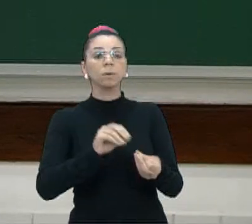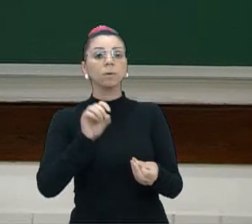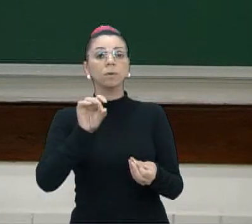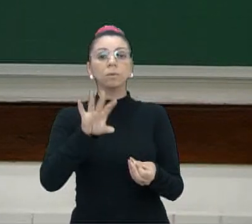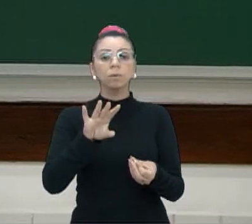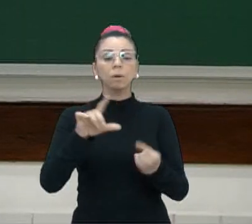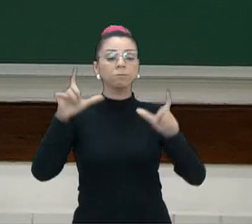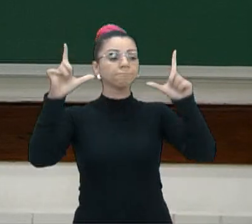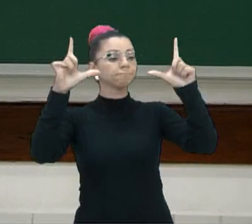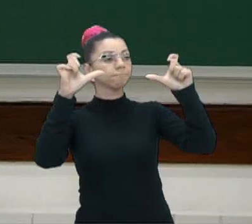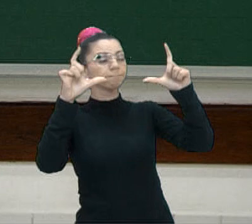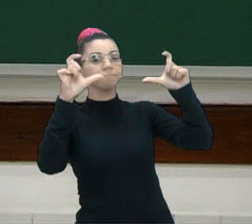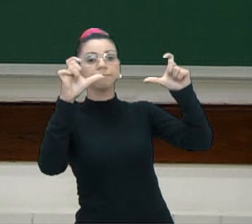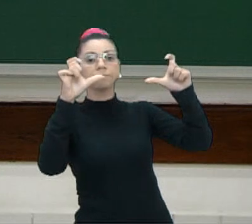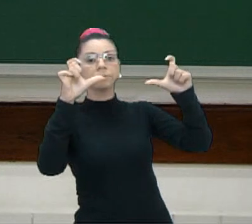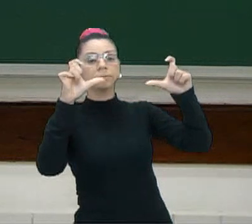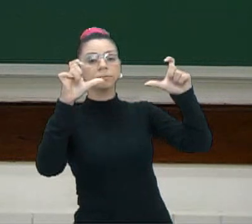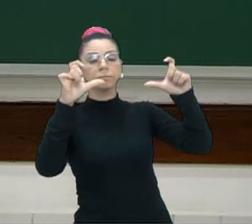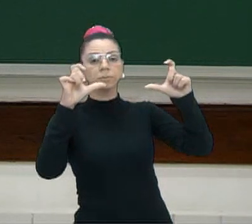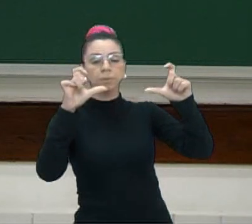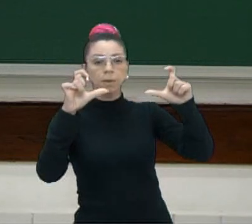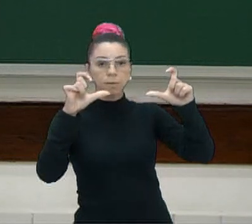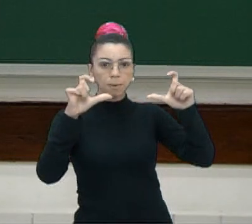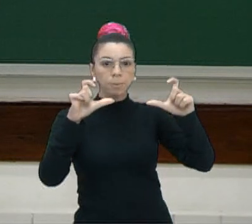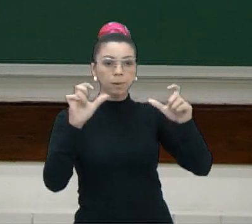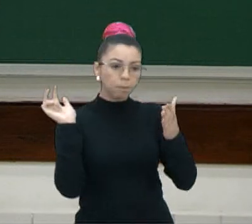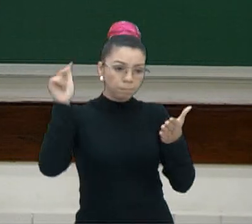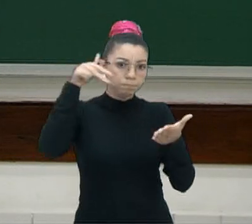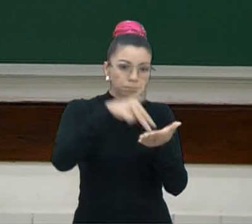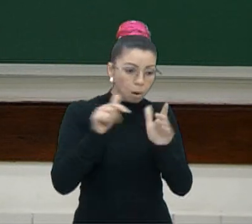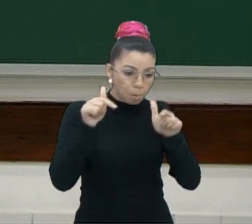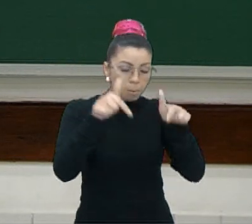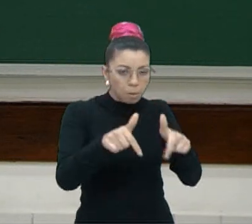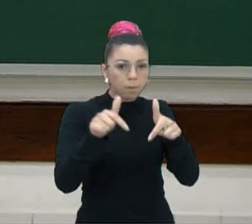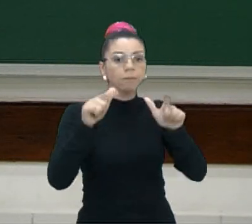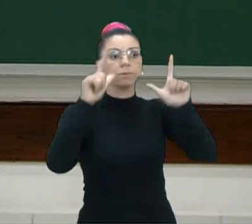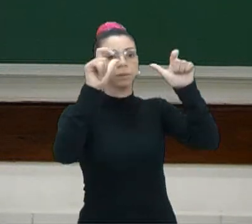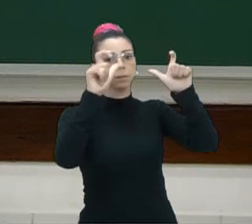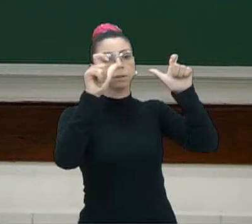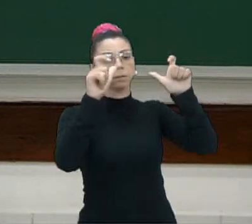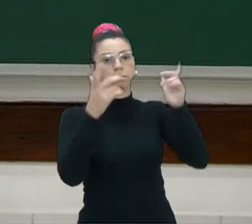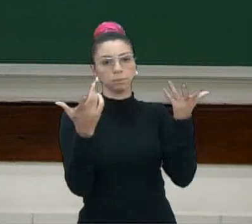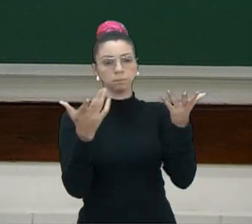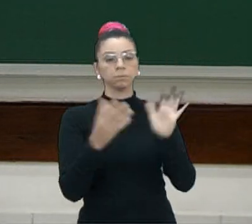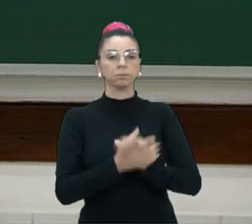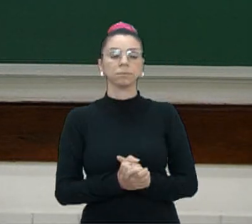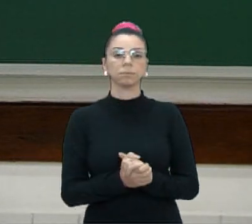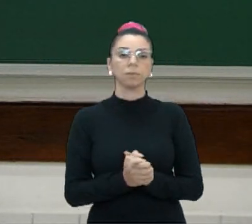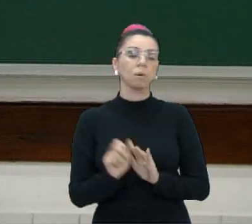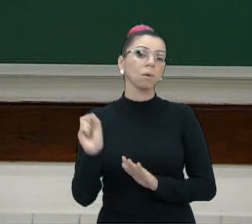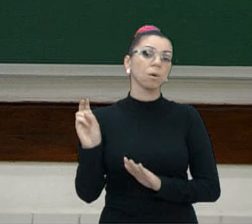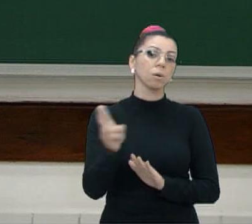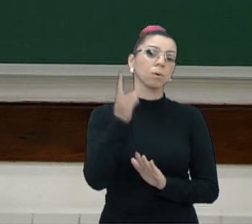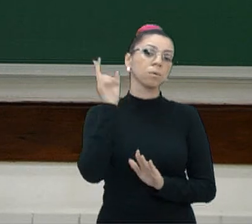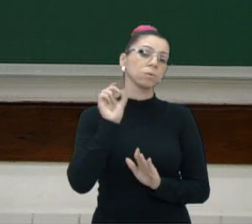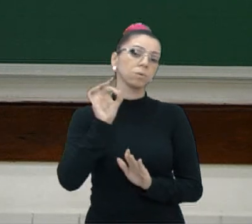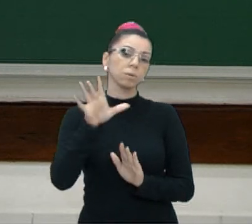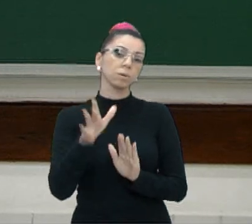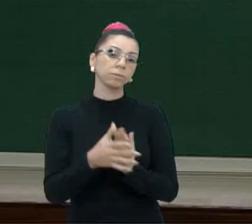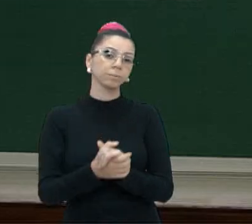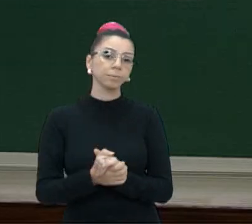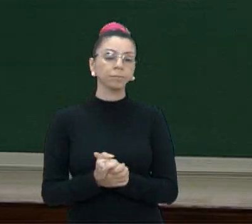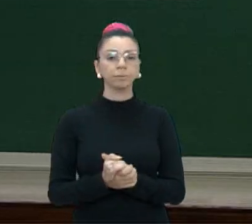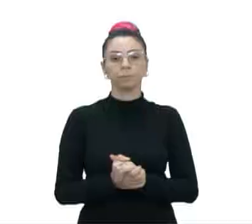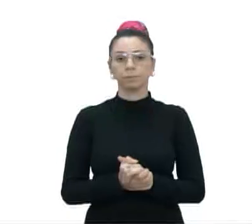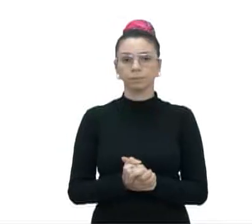sobre fotografia em si, sobre o ato da fotografia? Será que eu preciso pensar sobre isso? Ou será que basta eu ter o